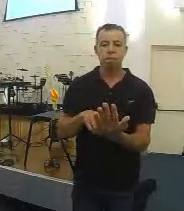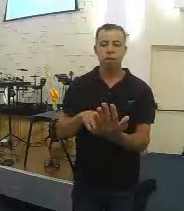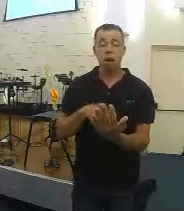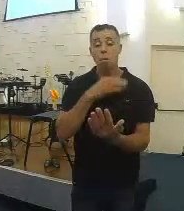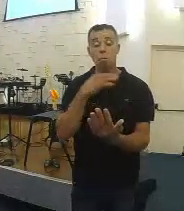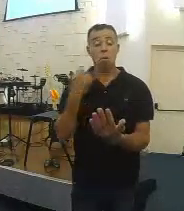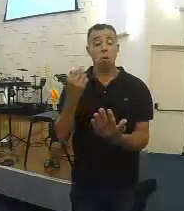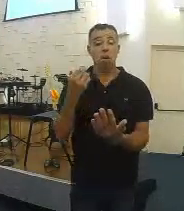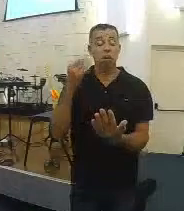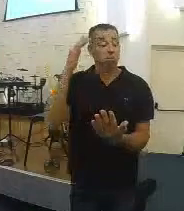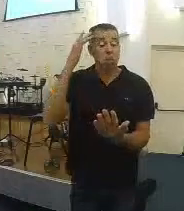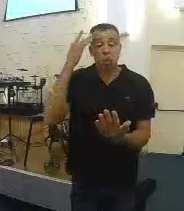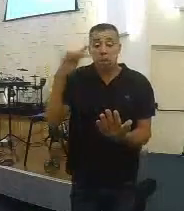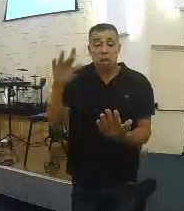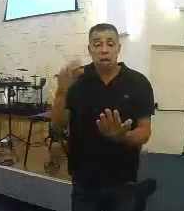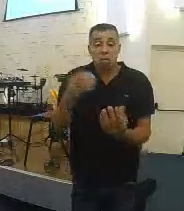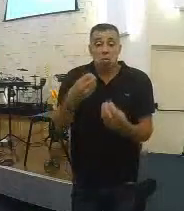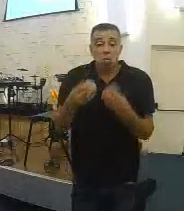sabe de quem morreu, né?